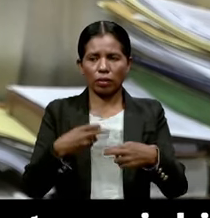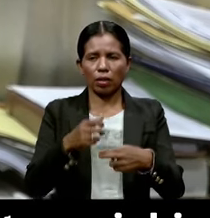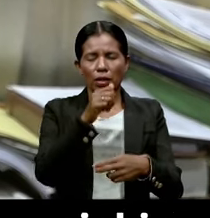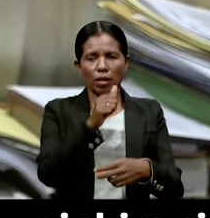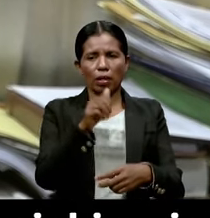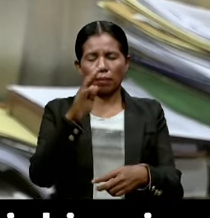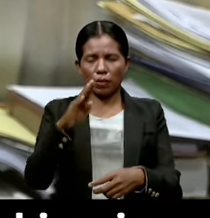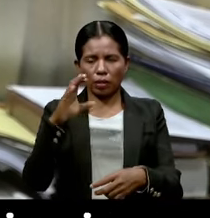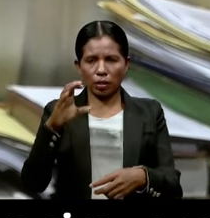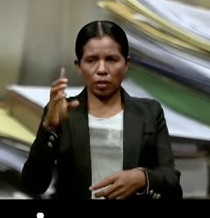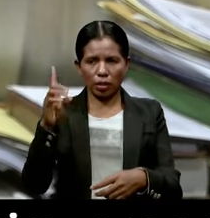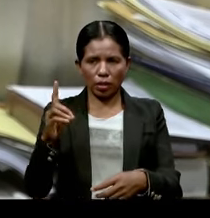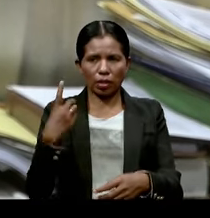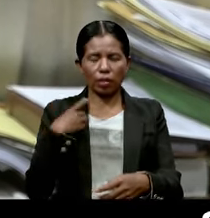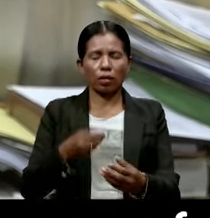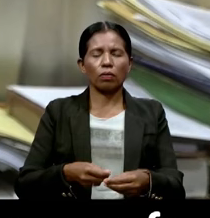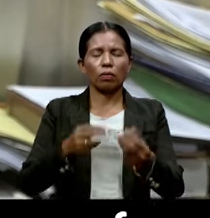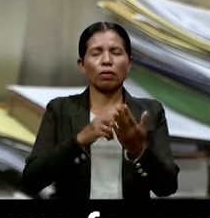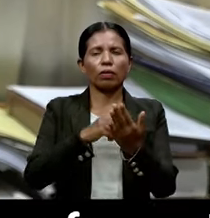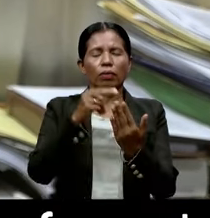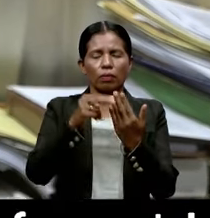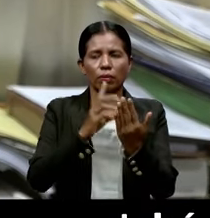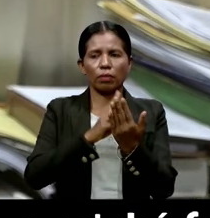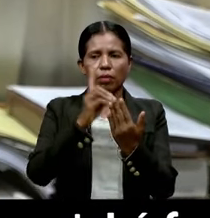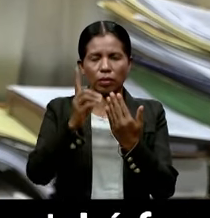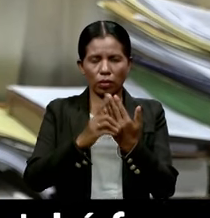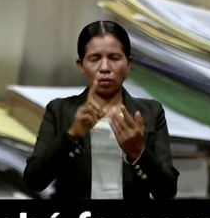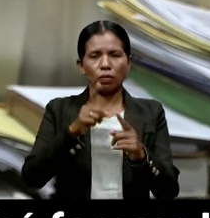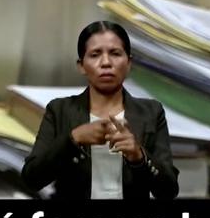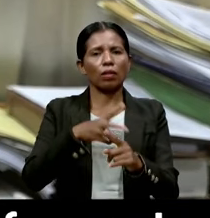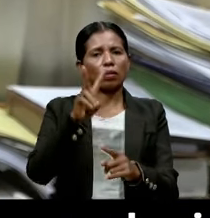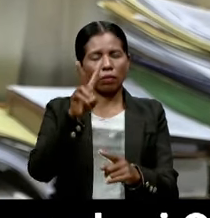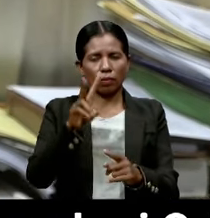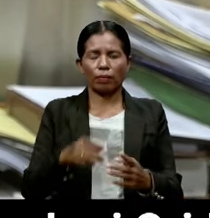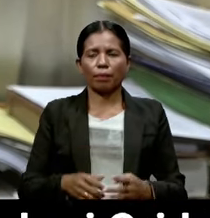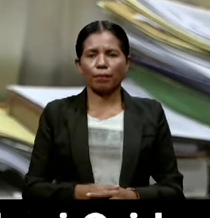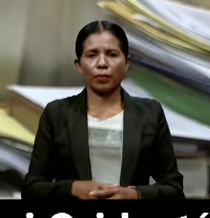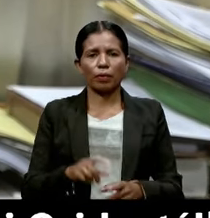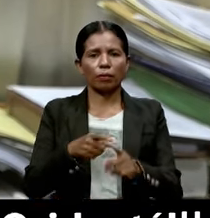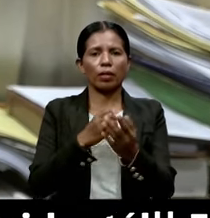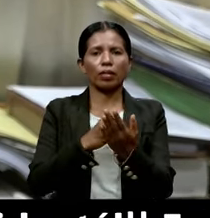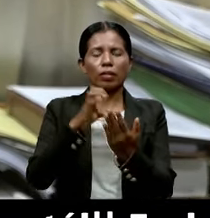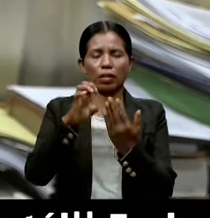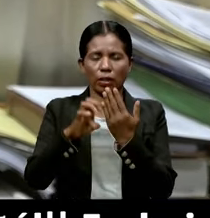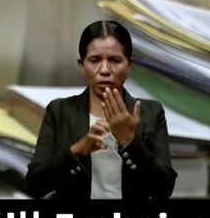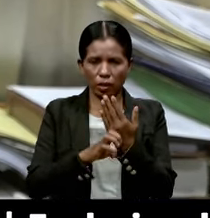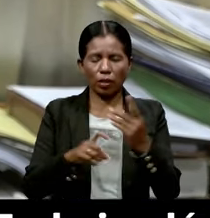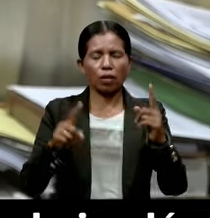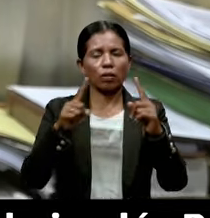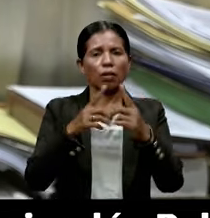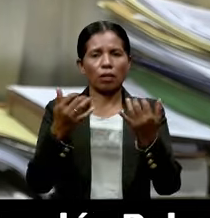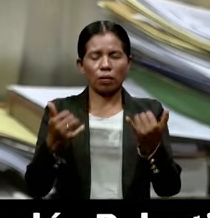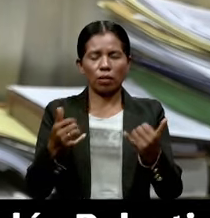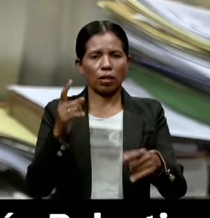C, D negalai ta fon novembro, dezembro to para fulan rua negalai janeiro agora to agora in label na